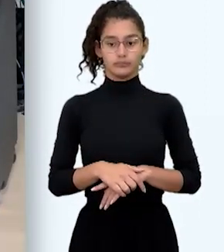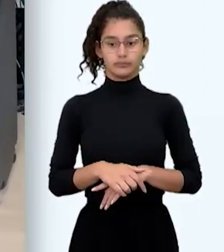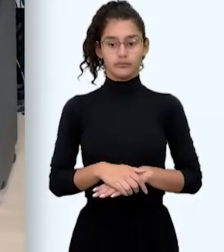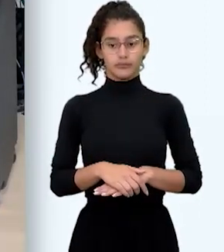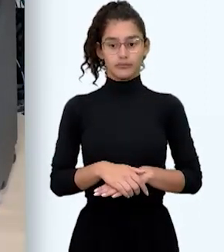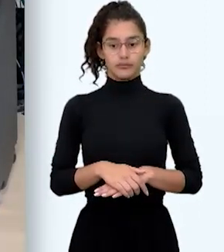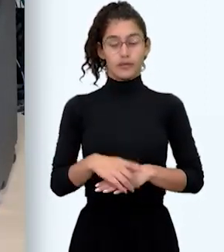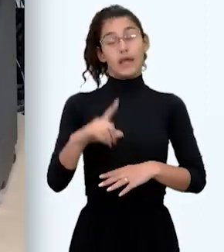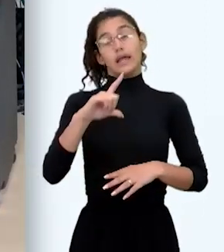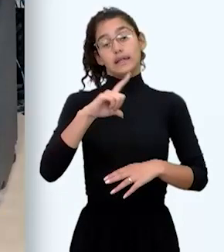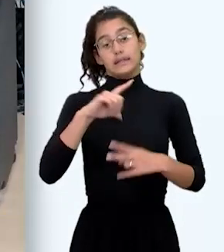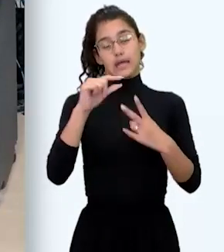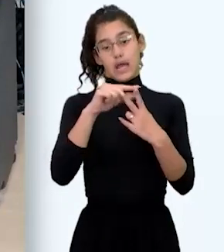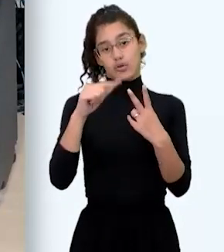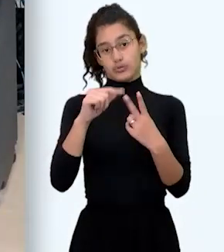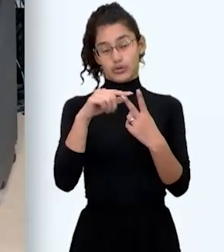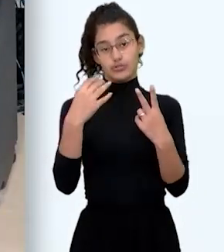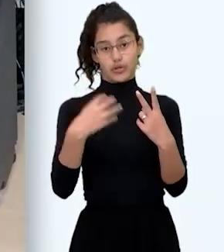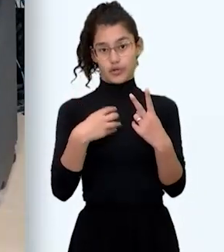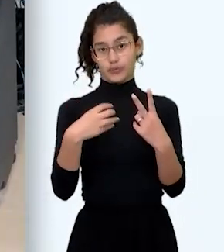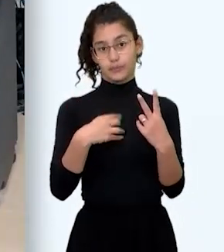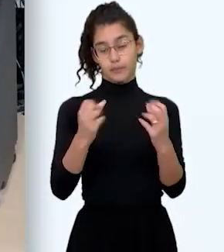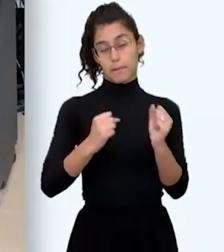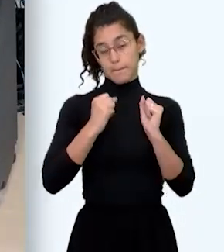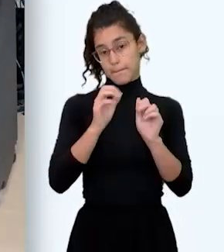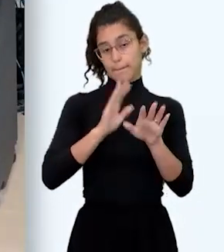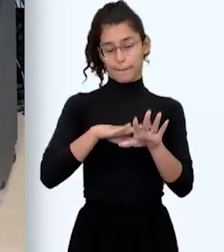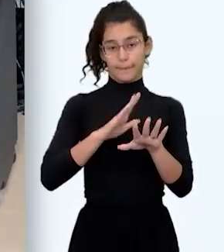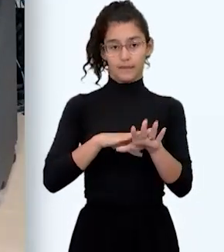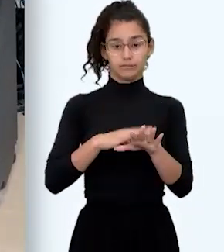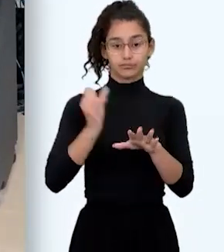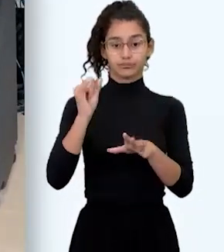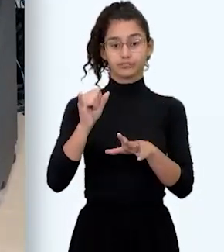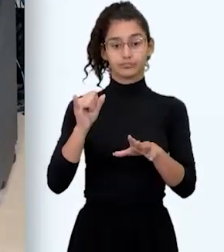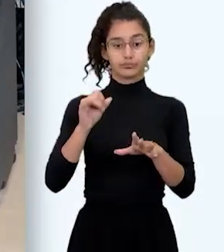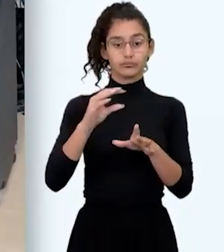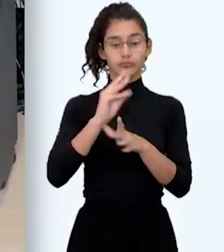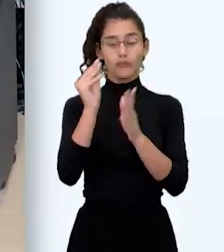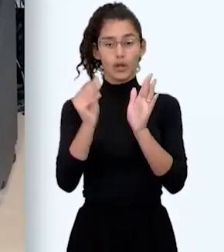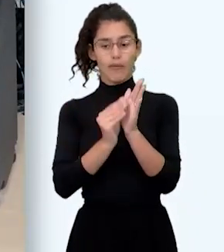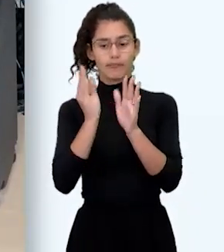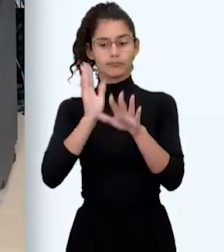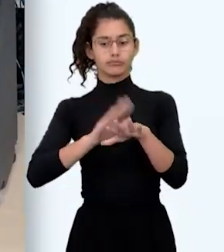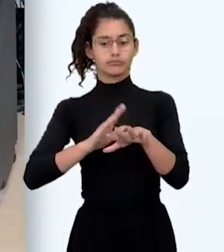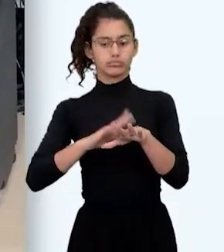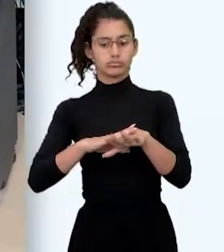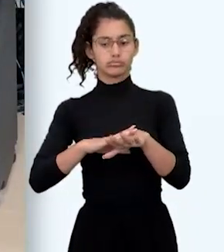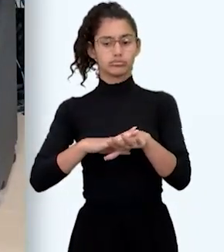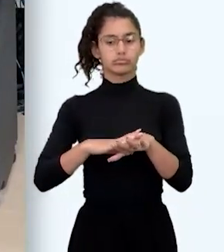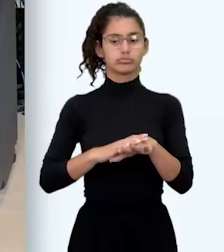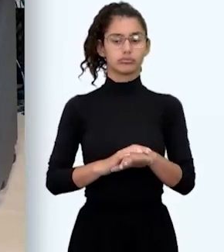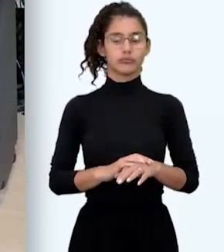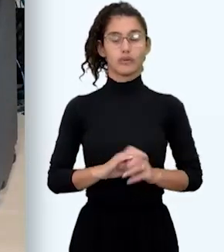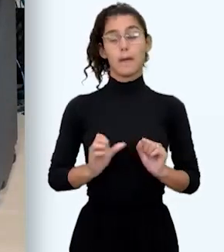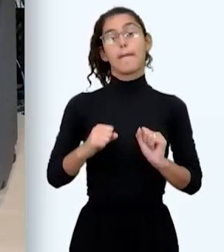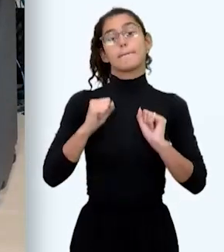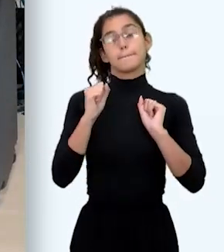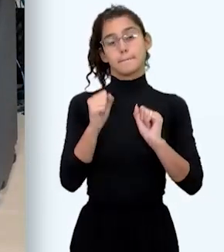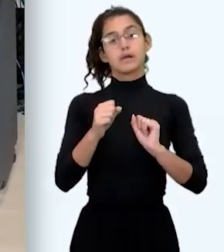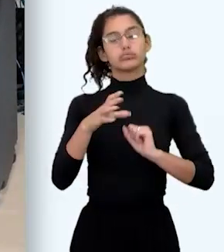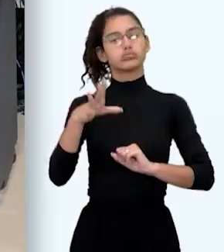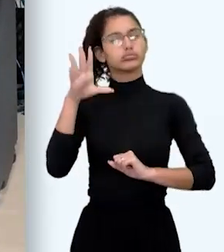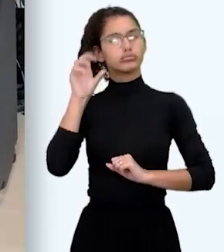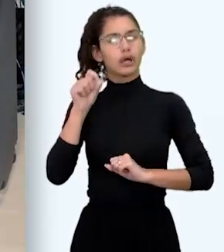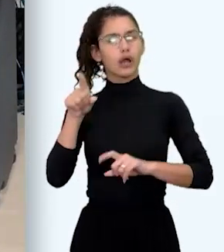Então, você tem as duas faces, você pode assistir, ou se você não tiver tempo para ficar assistindo, tá no ônibus, indo para a faculdade, alguma coisa, você pode estar